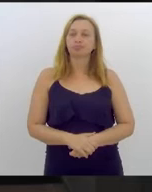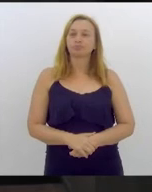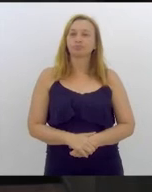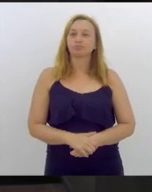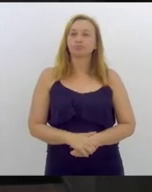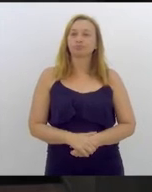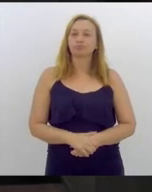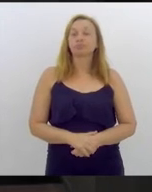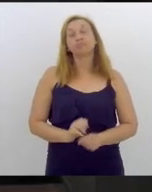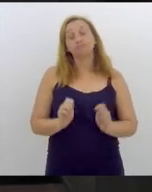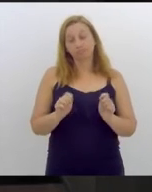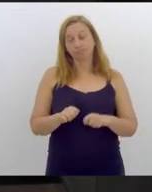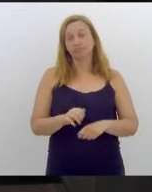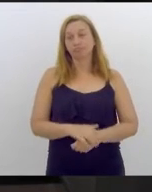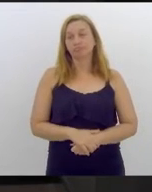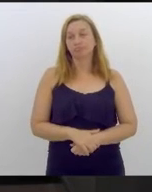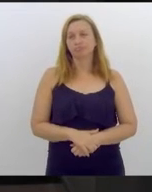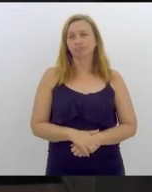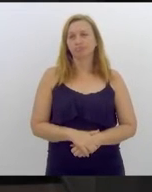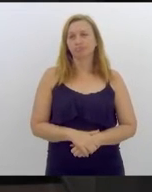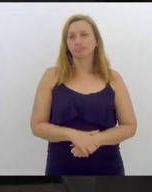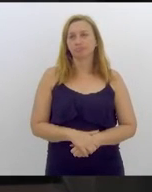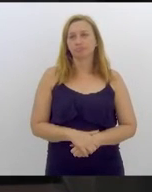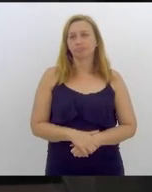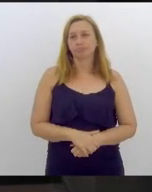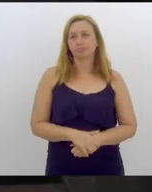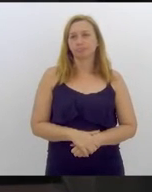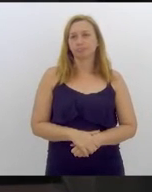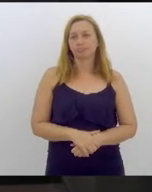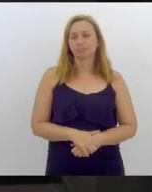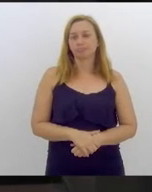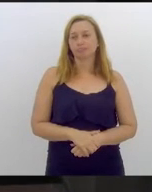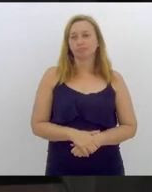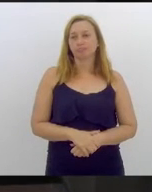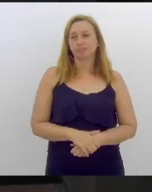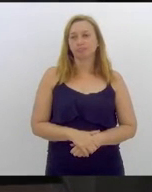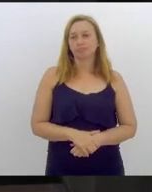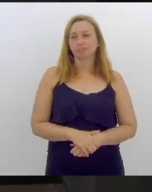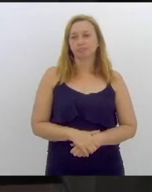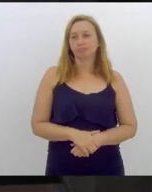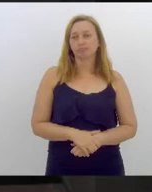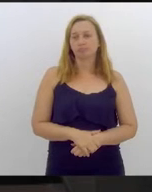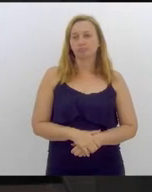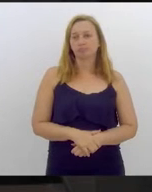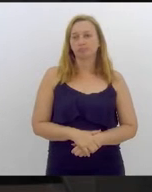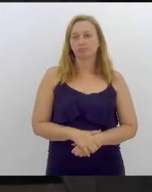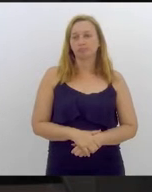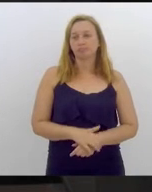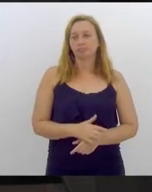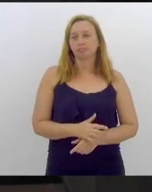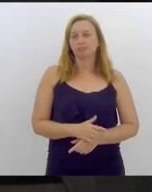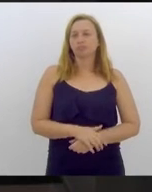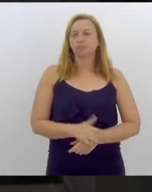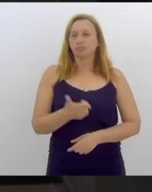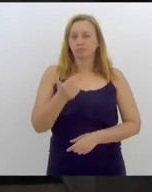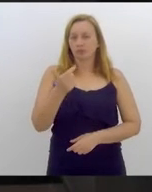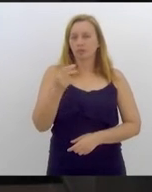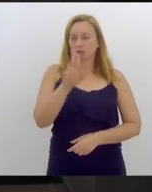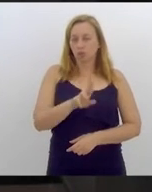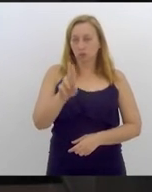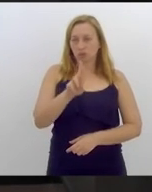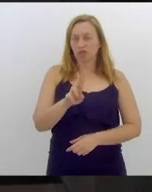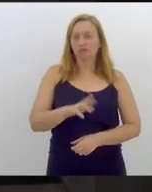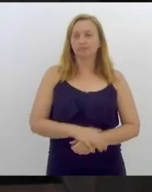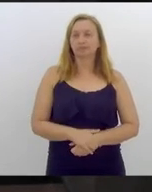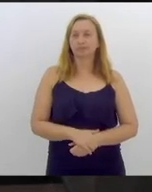mas Possivelmente pelos projetos de arma de fogo E